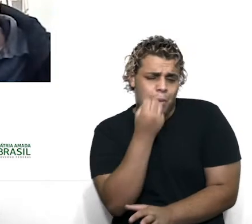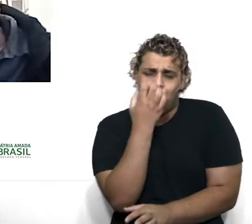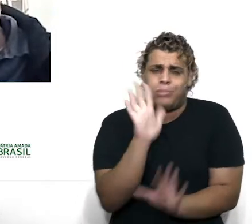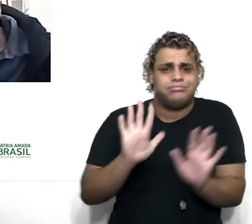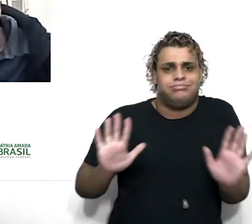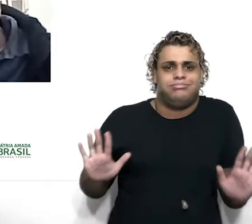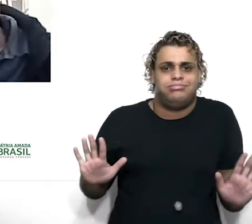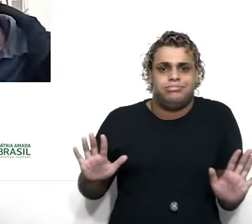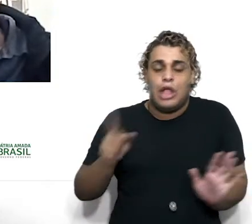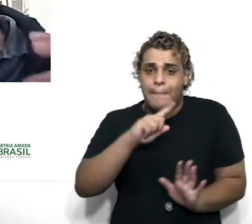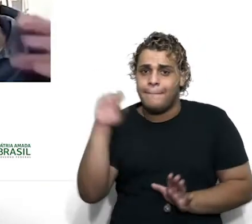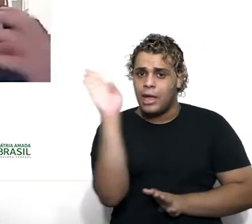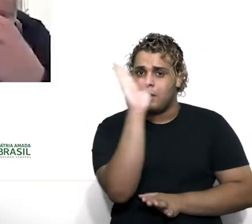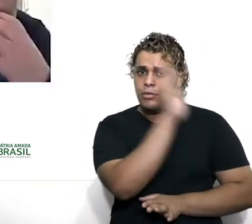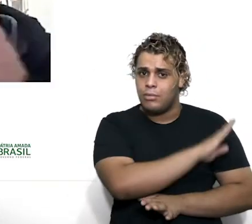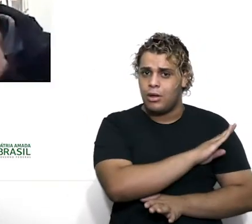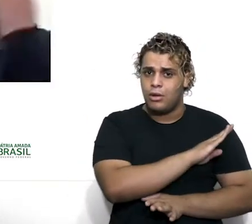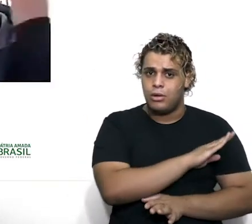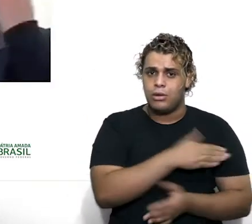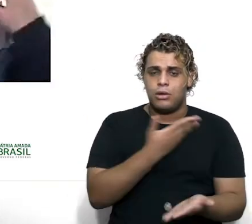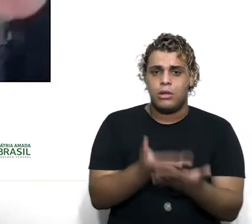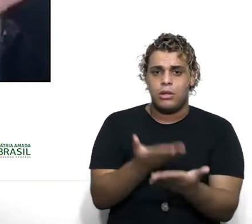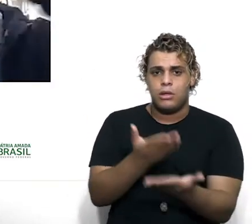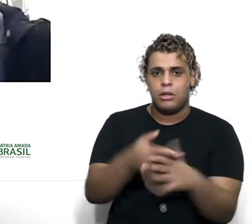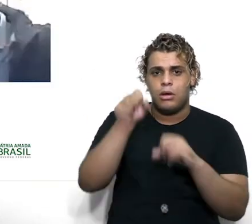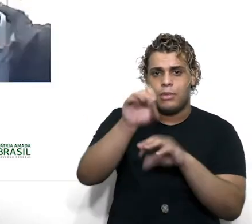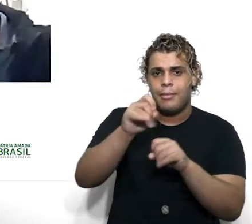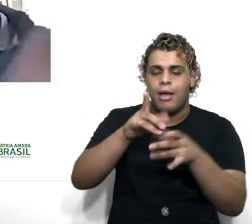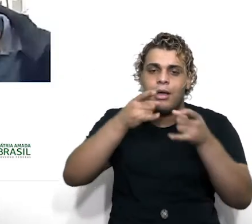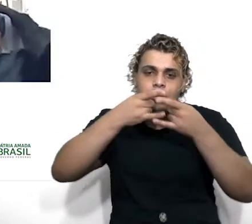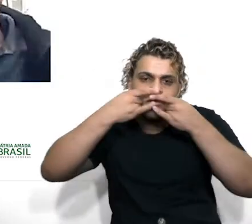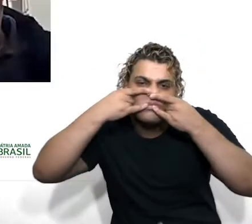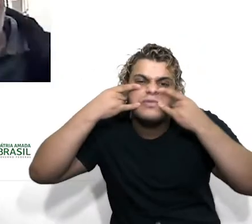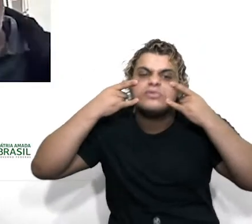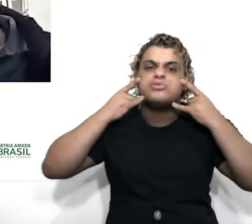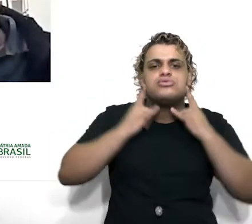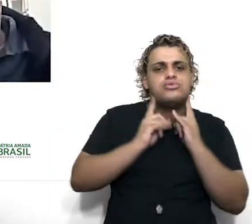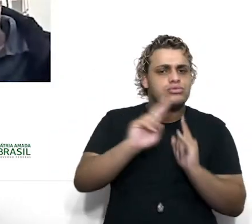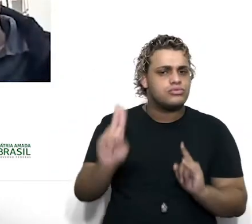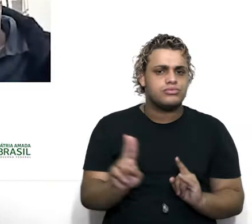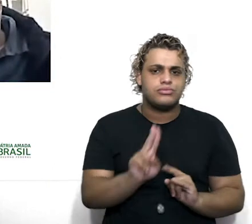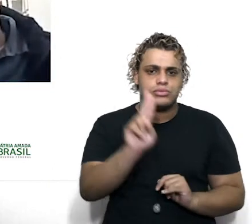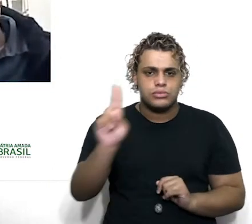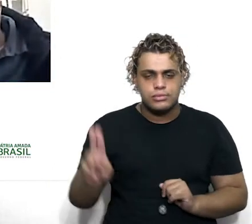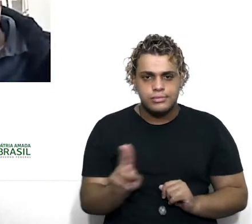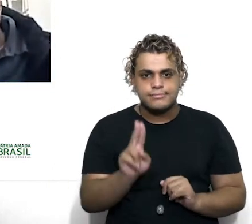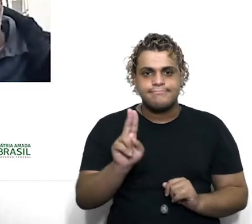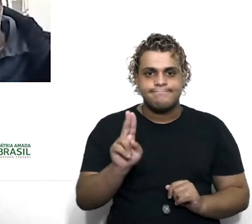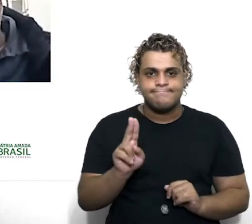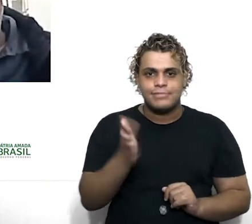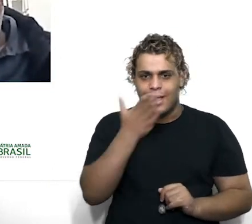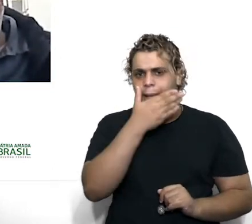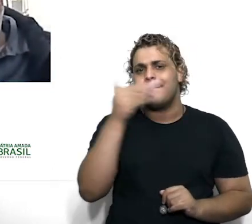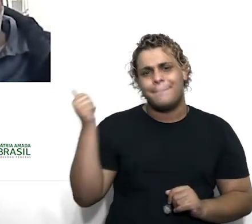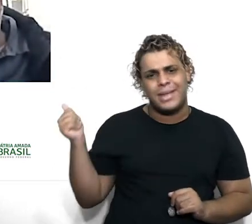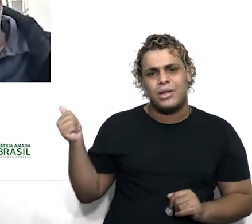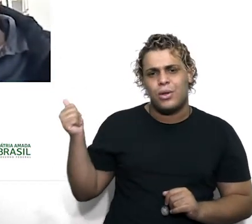é menos mau do que dar aulas com máscara, tudo com máscara. Isso é absolutamente